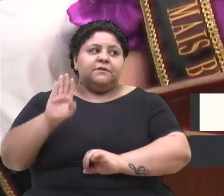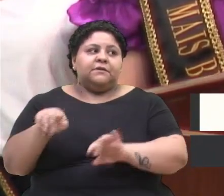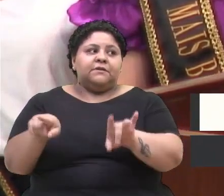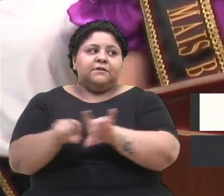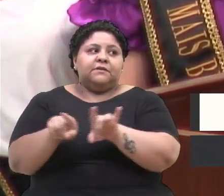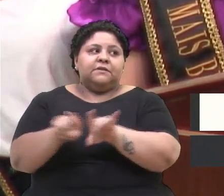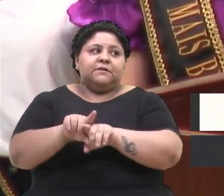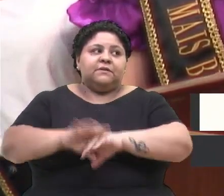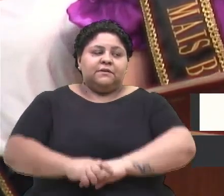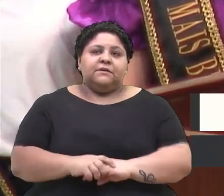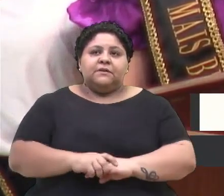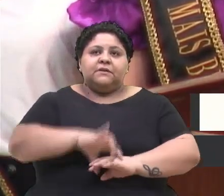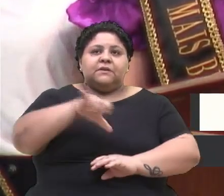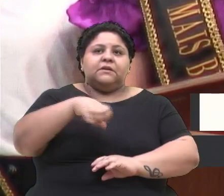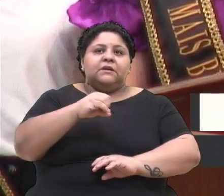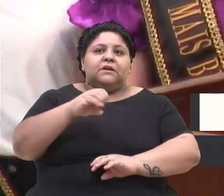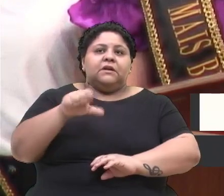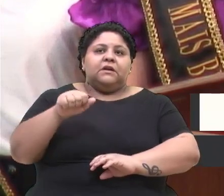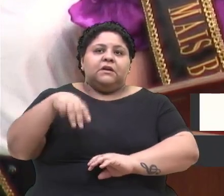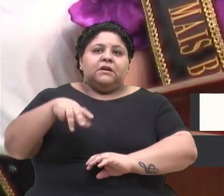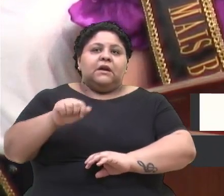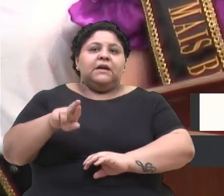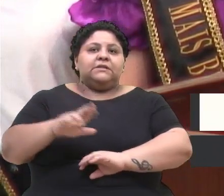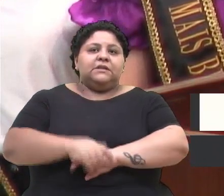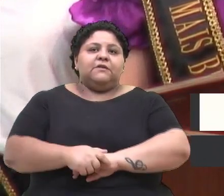UAB, do